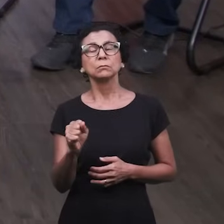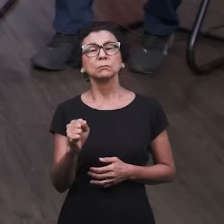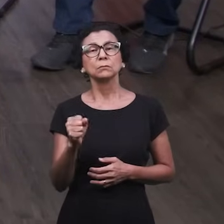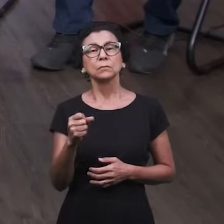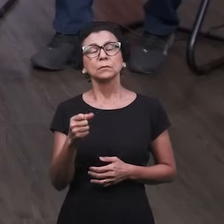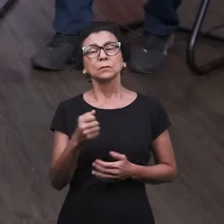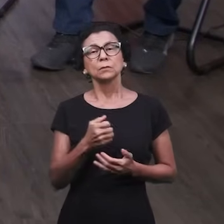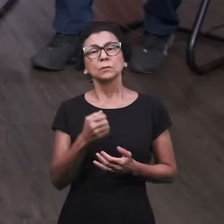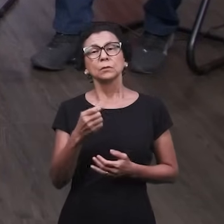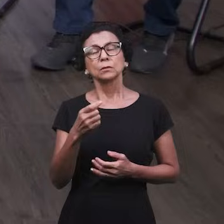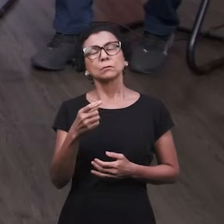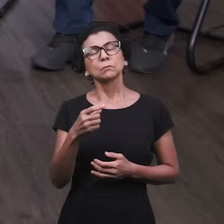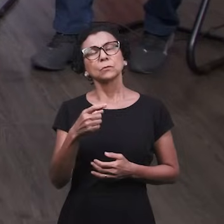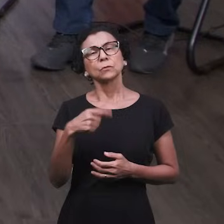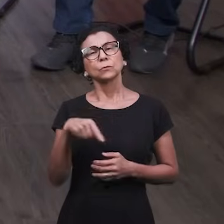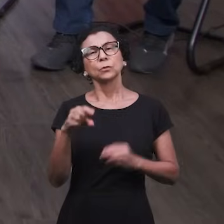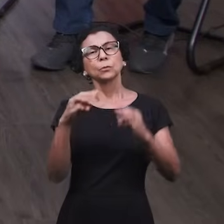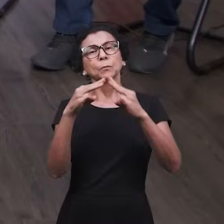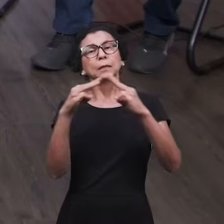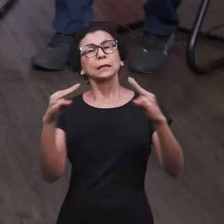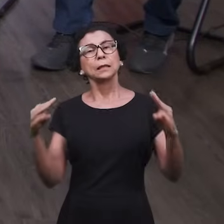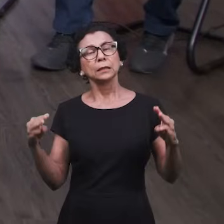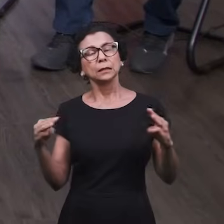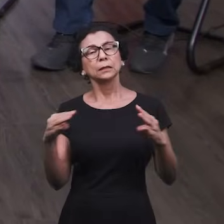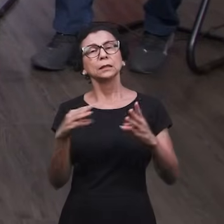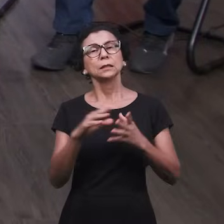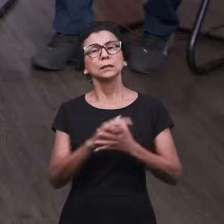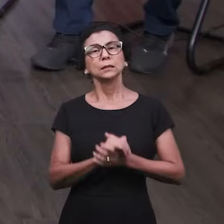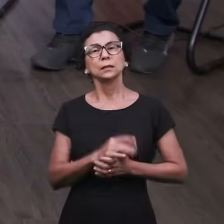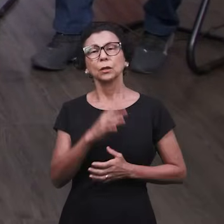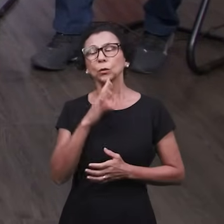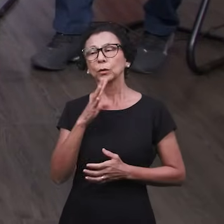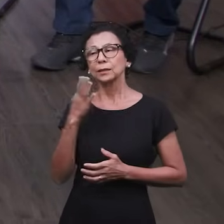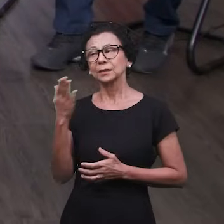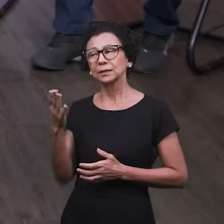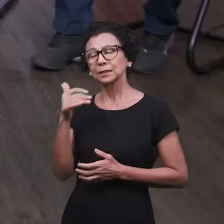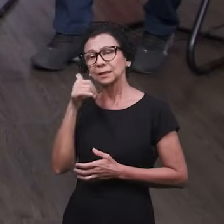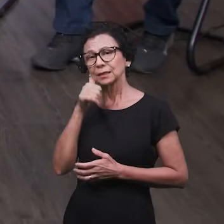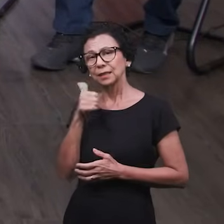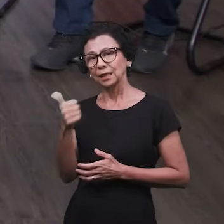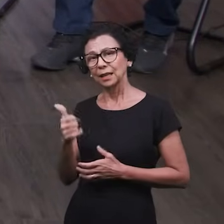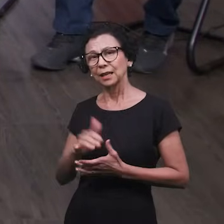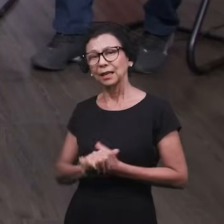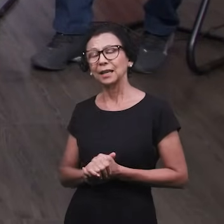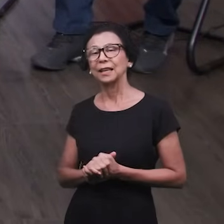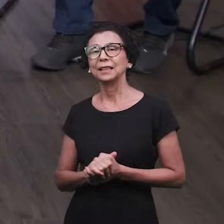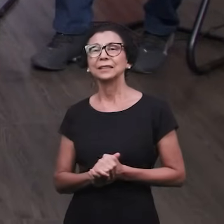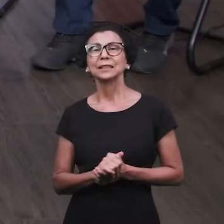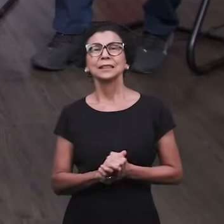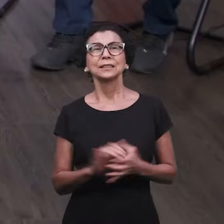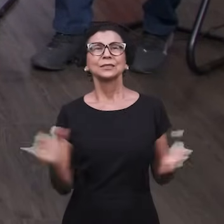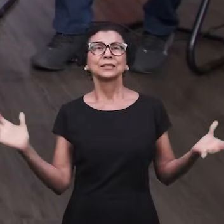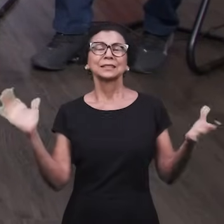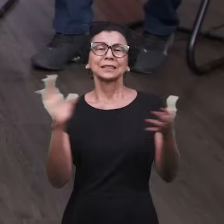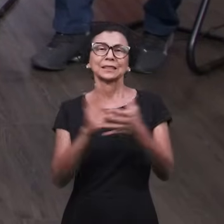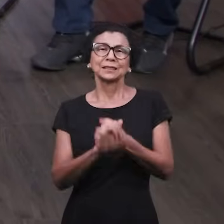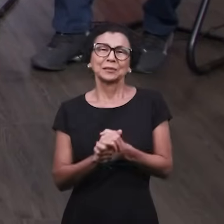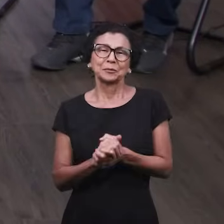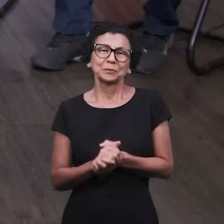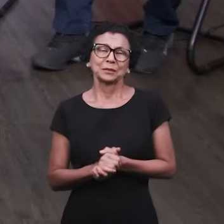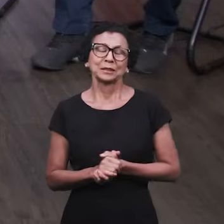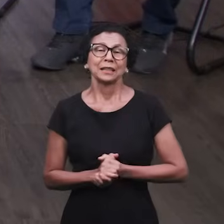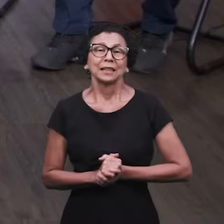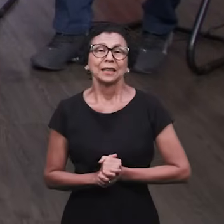e mais tarde vim conhecer a Bela, que logo casamos. Não dormimos na aula de Amadeu. Maravilha.